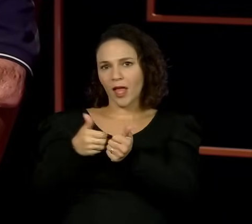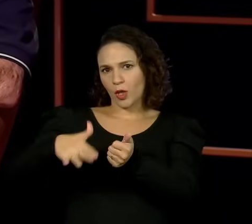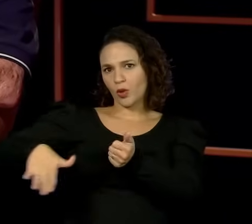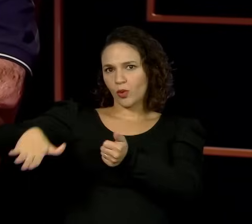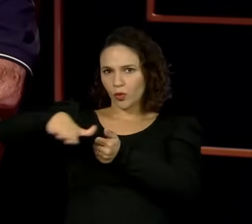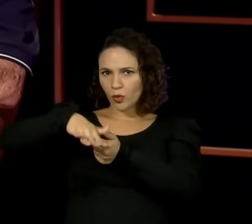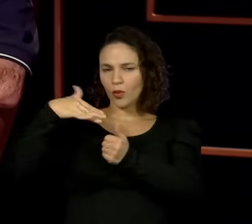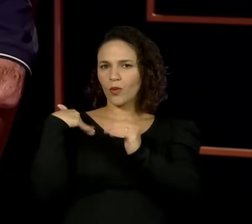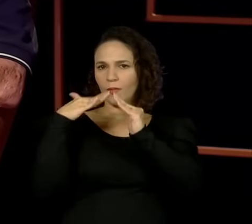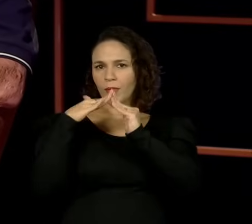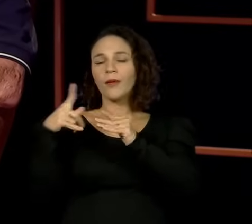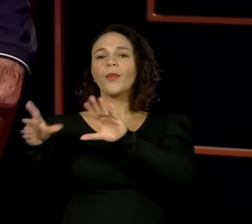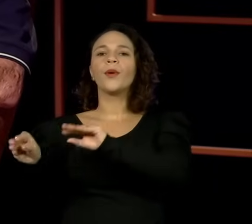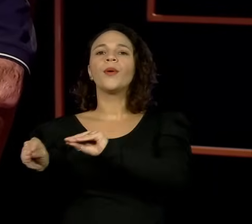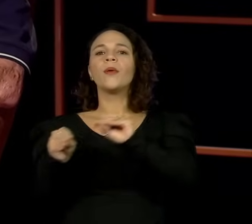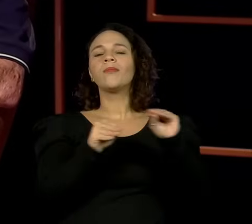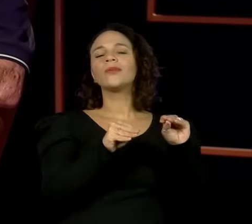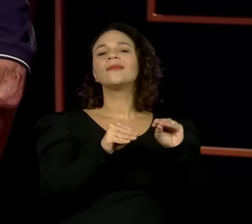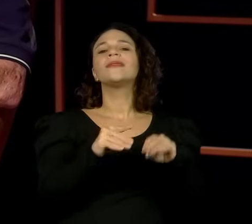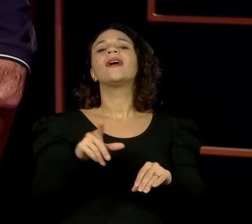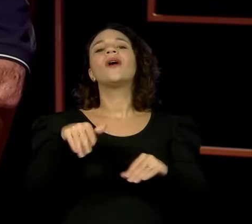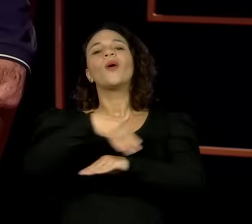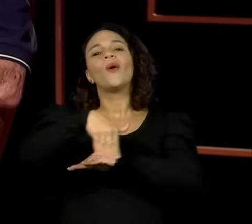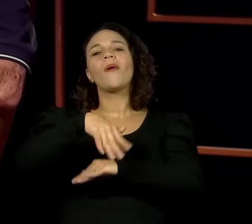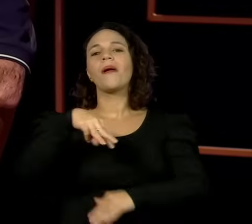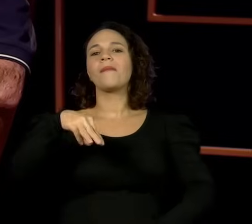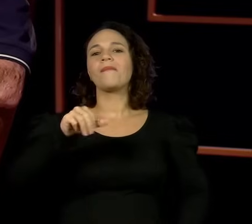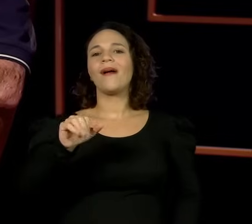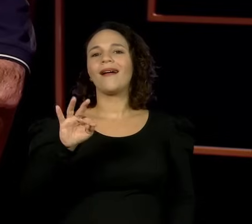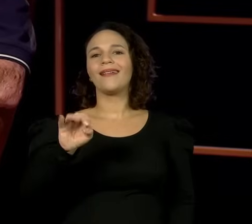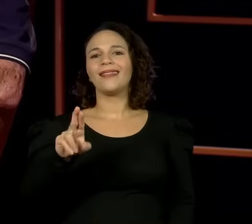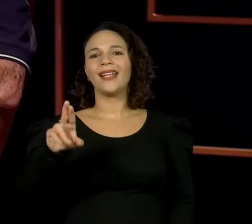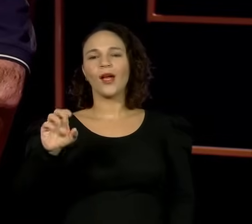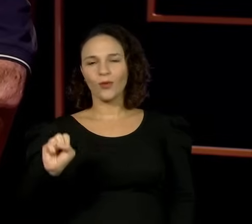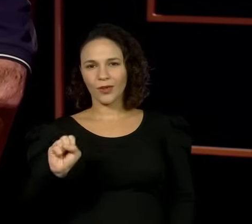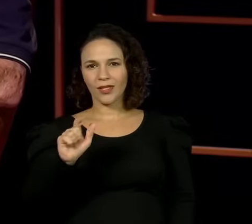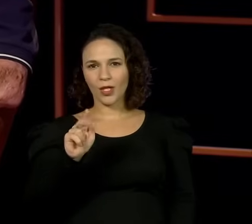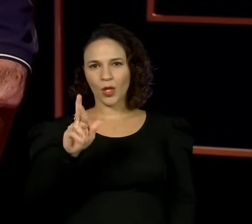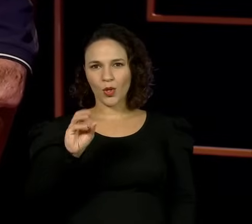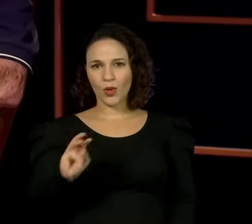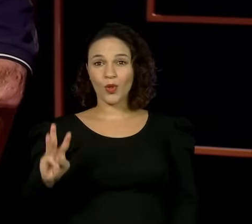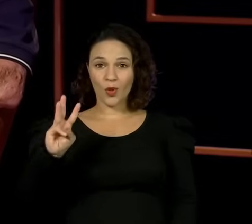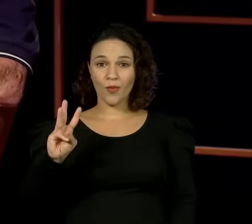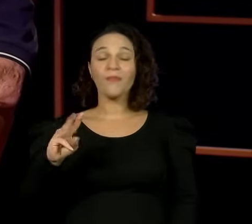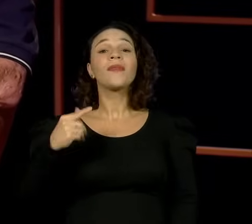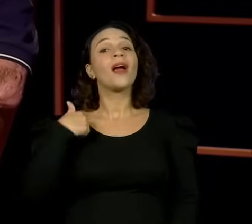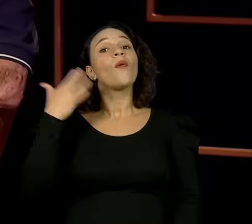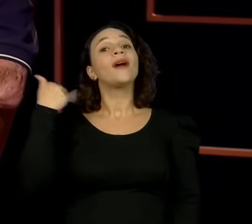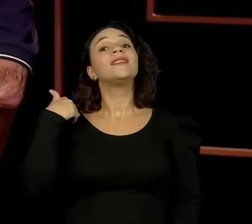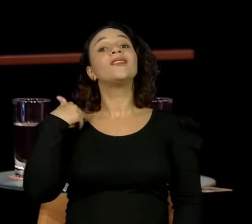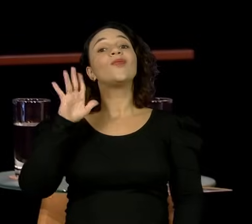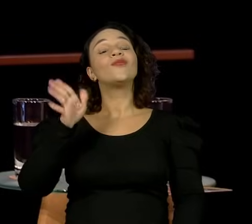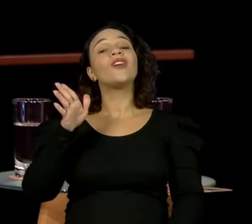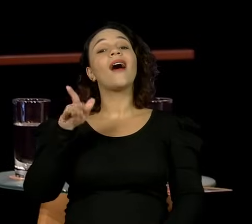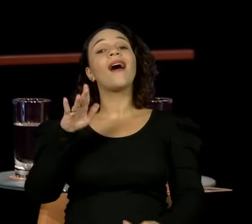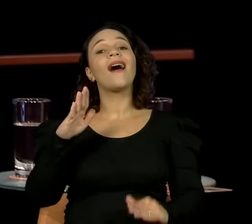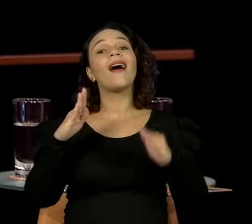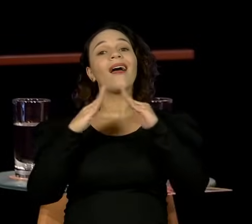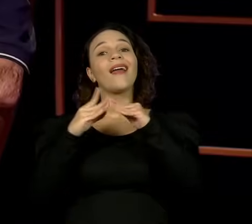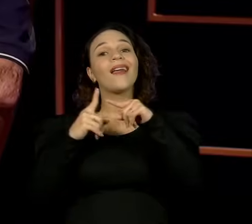da Lorena e fomos para Mateus Grow. E lá eu fui coroinha.